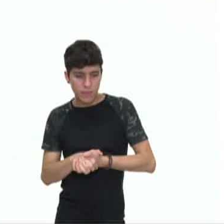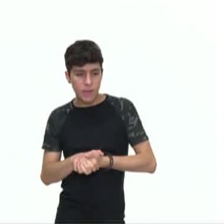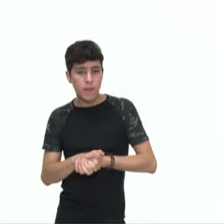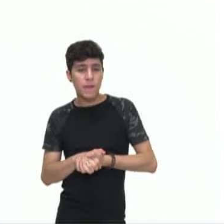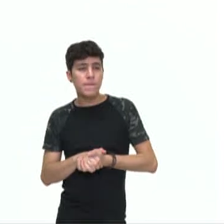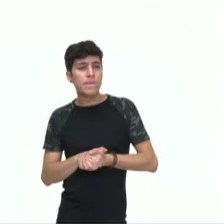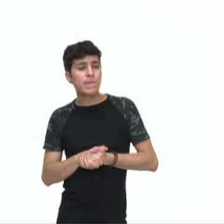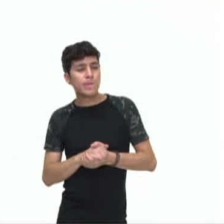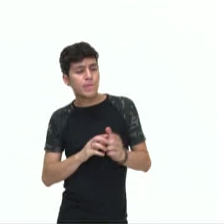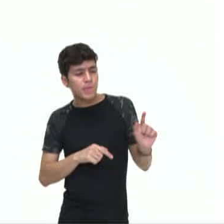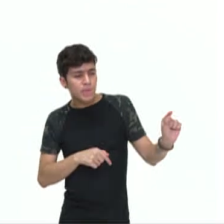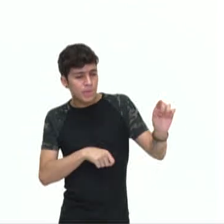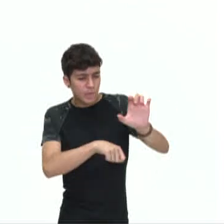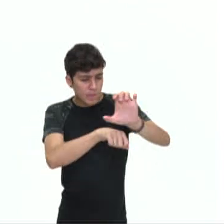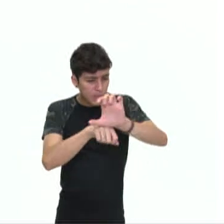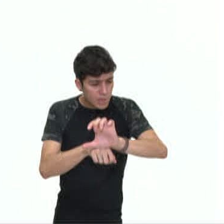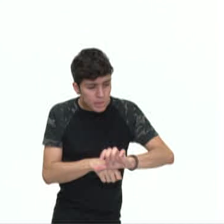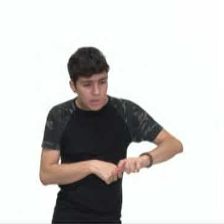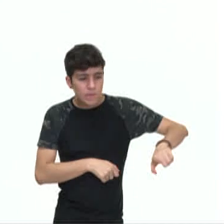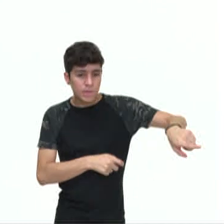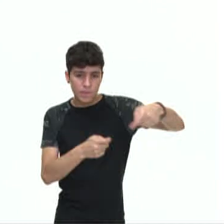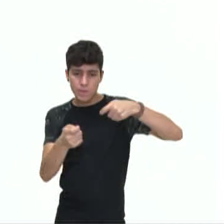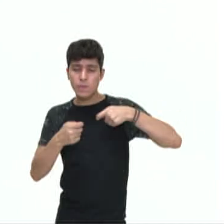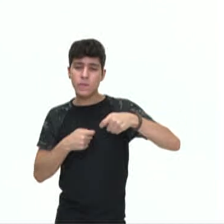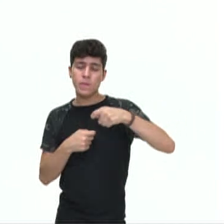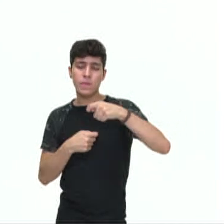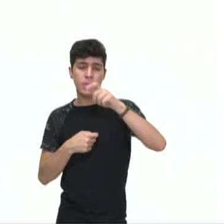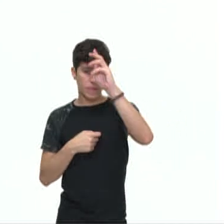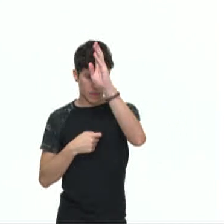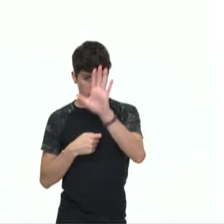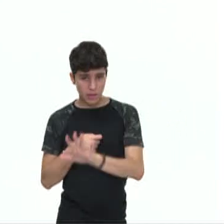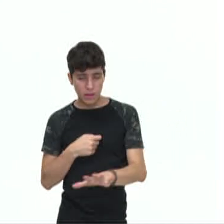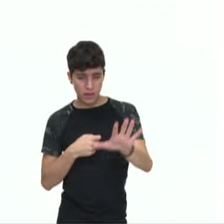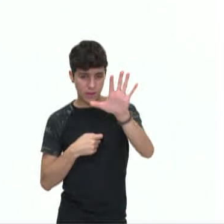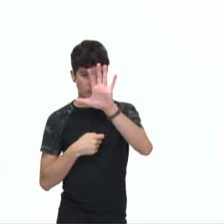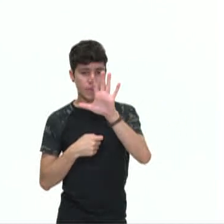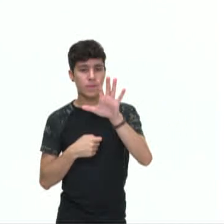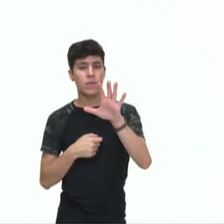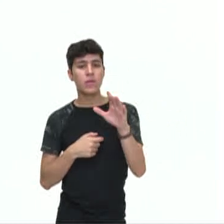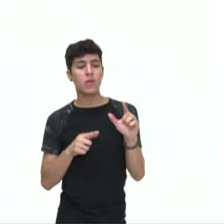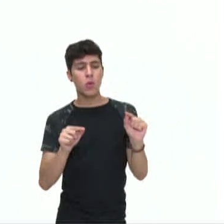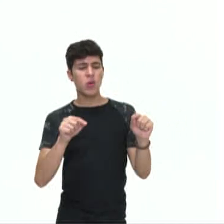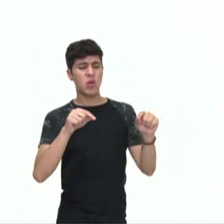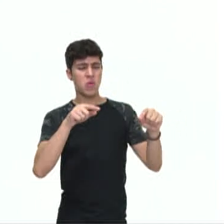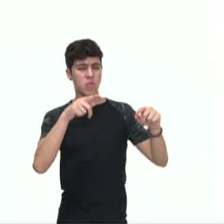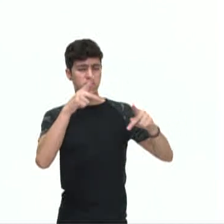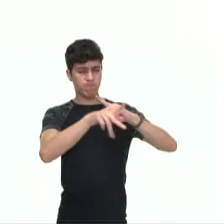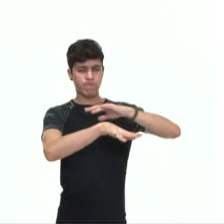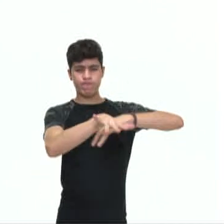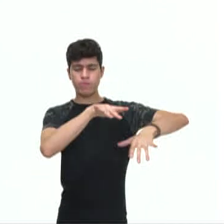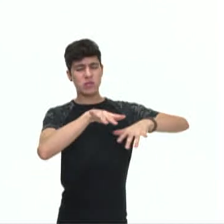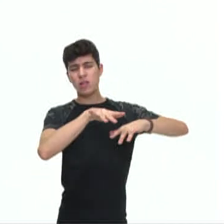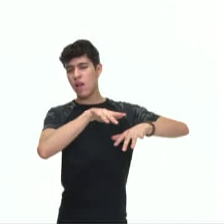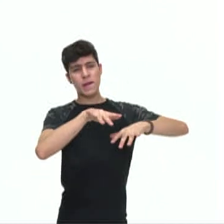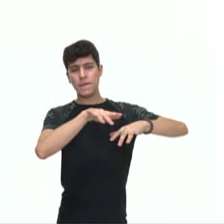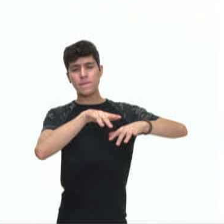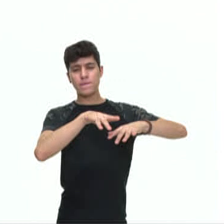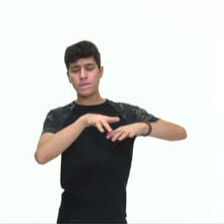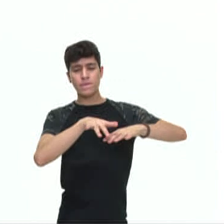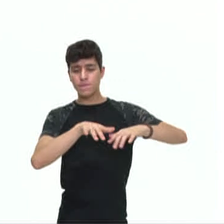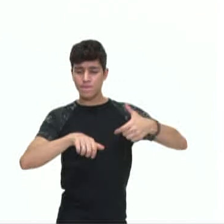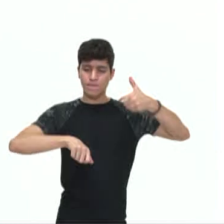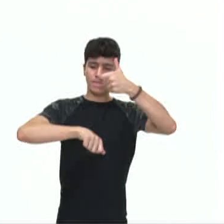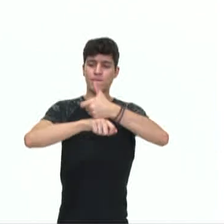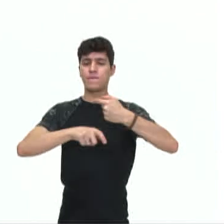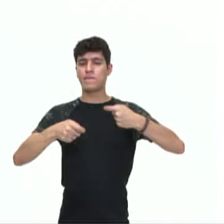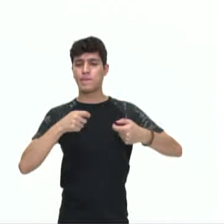dos estados que se governa a República, por cima das multidões que tumultuam agitadas nas ruas da capital